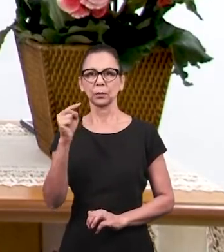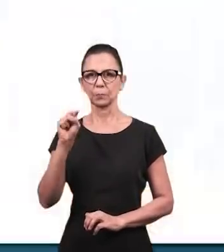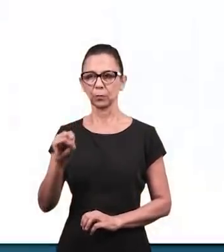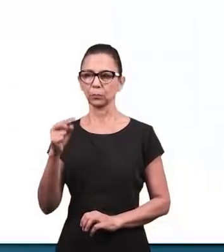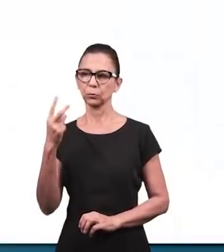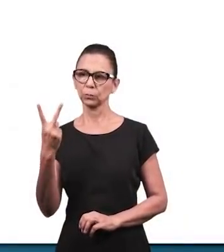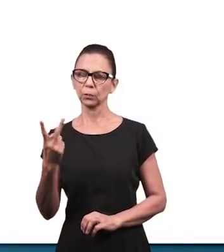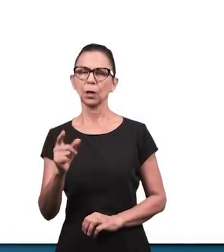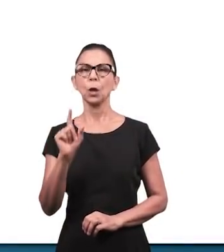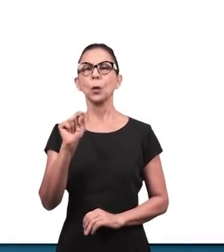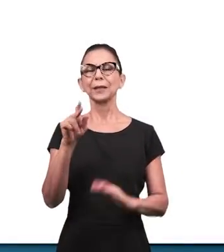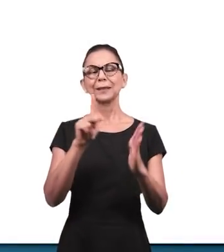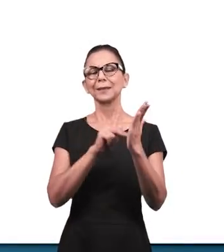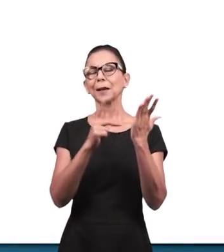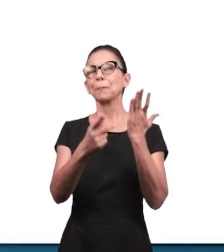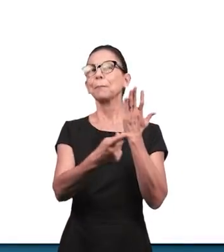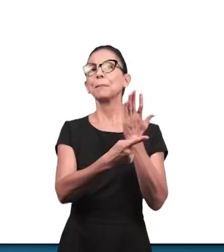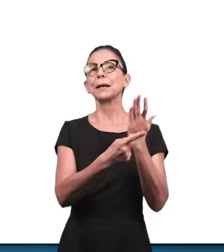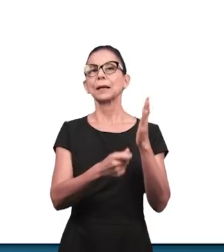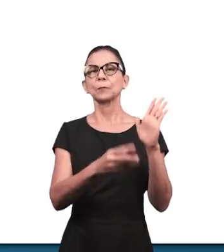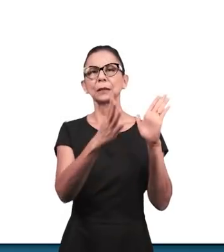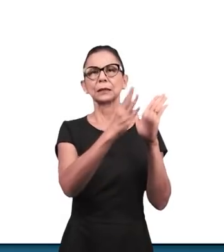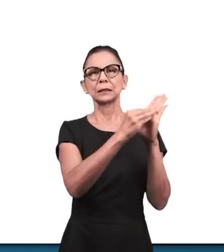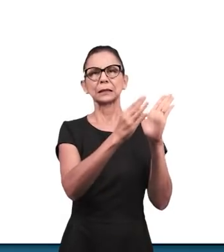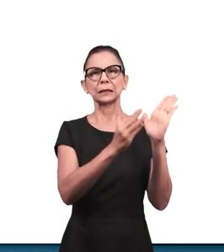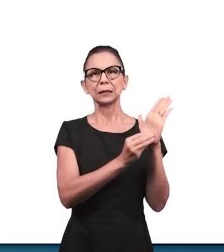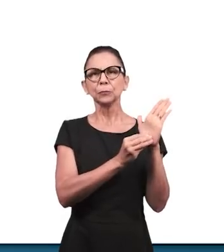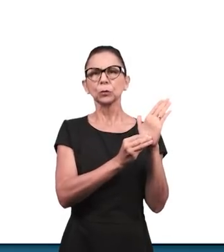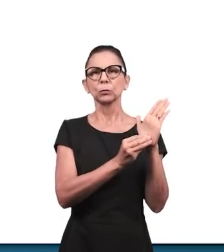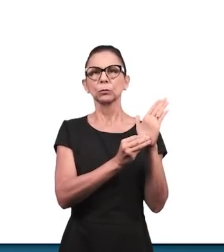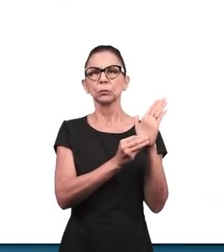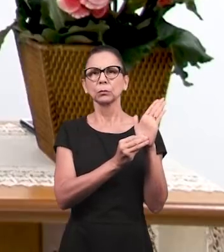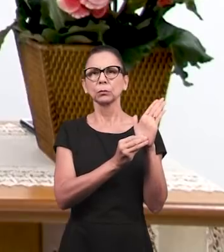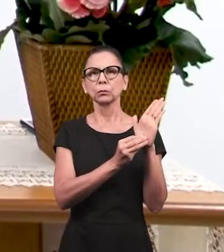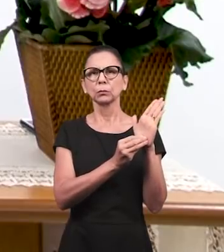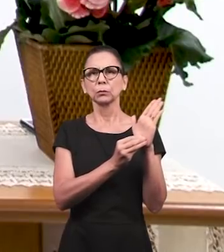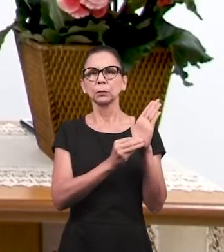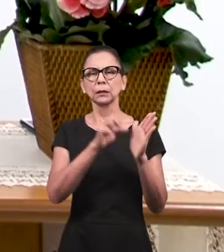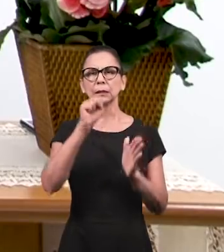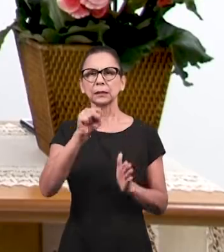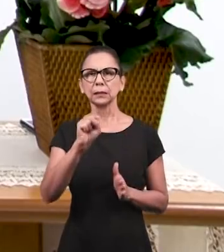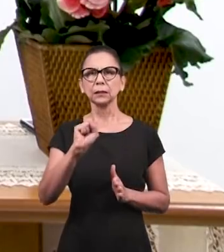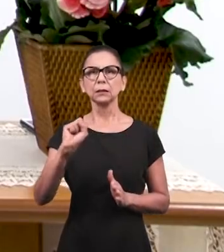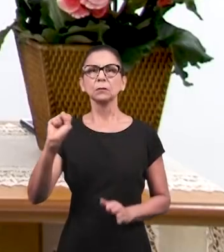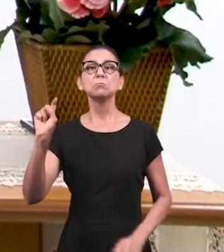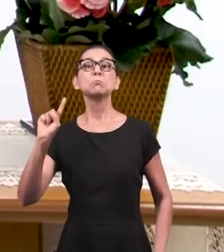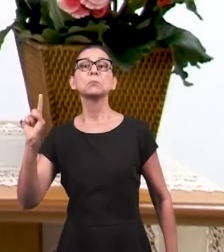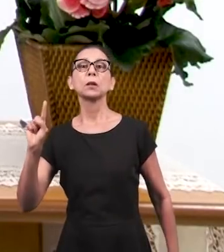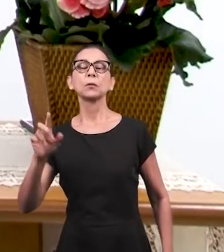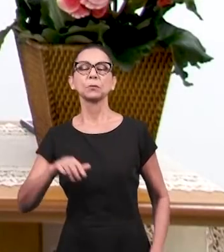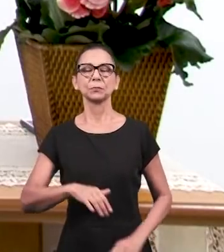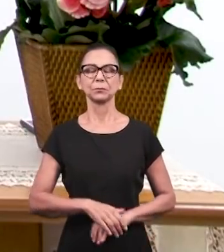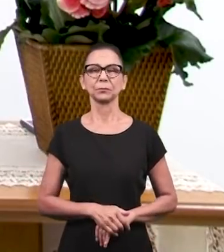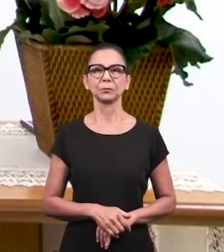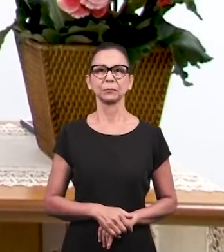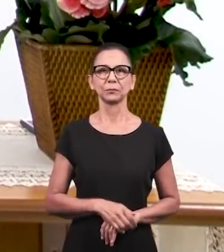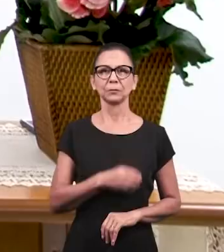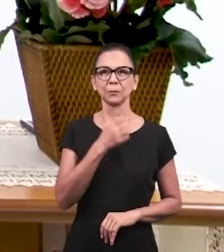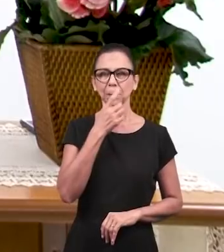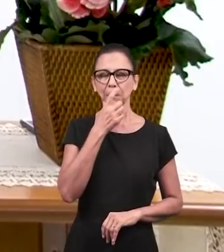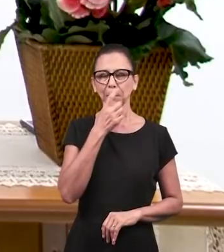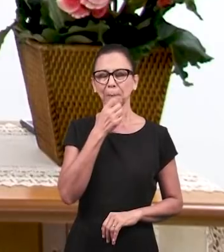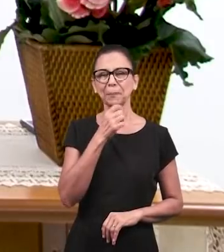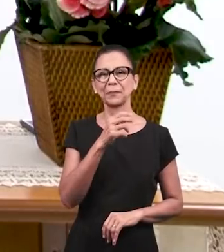então. Parábola é alegoria? Sim ou não? Nós vamos ter 2 respostas. A primeira resposta